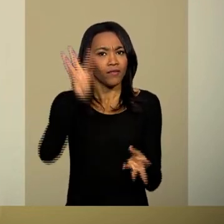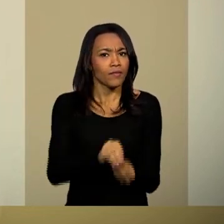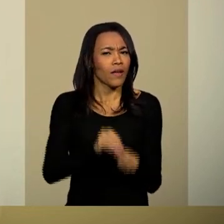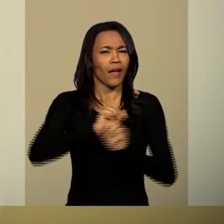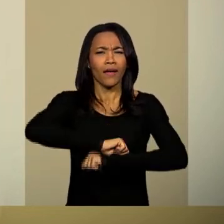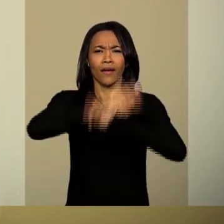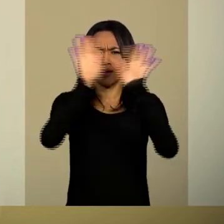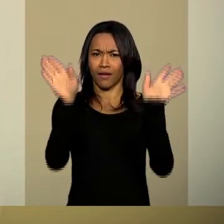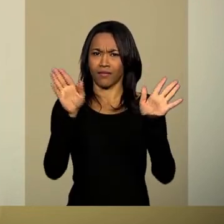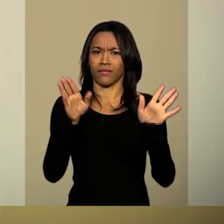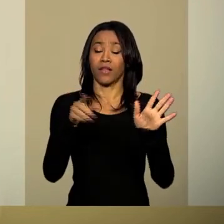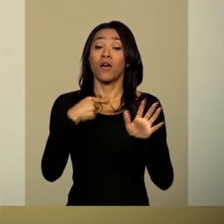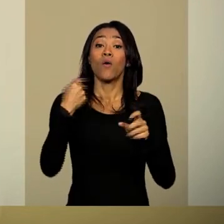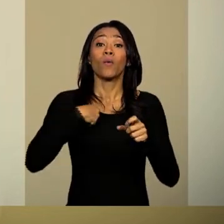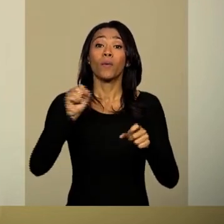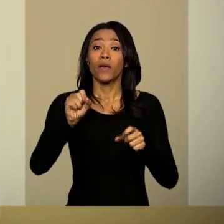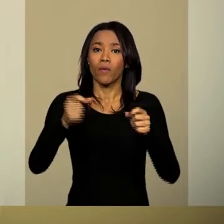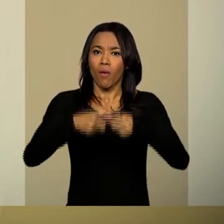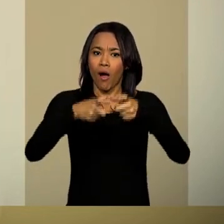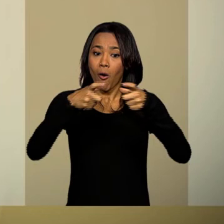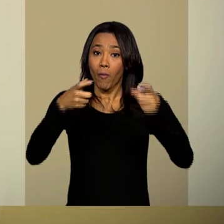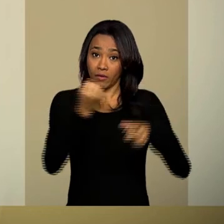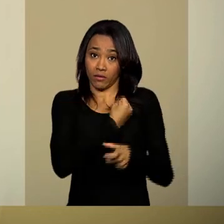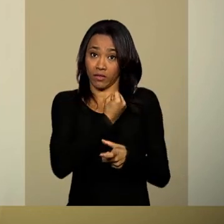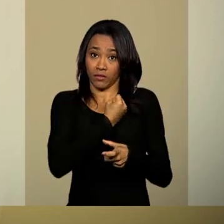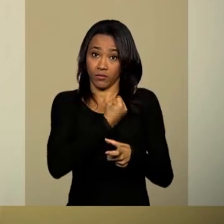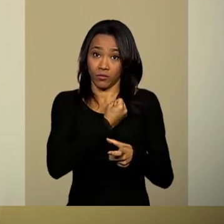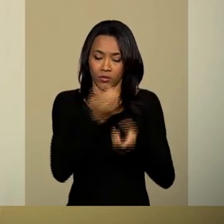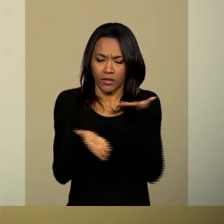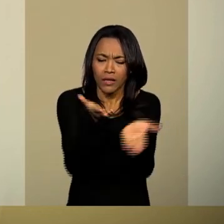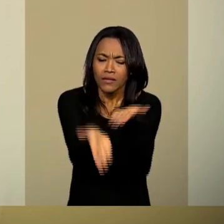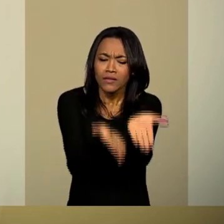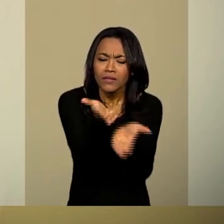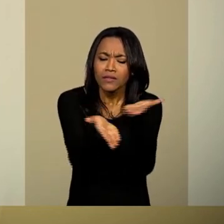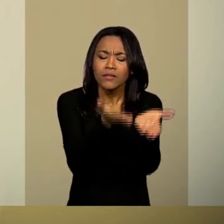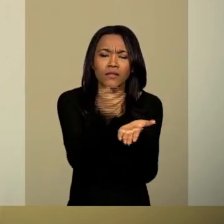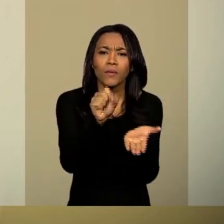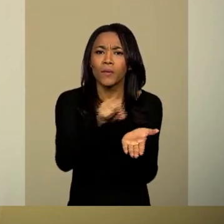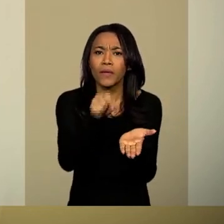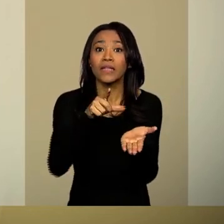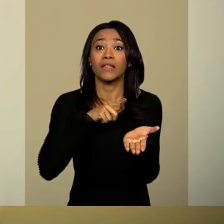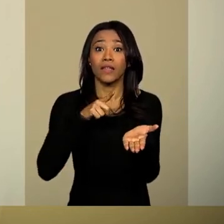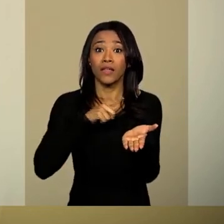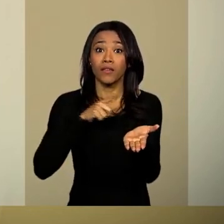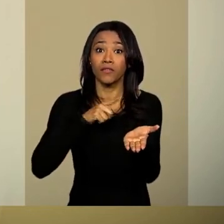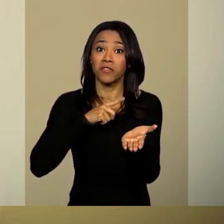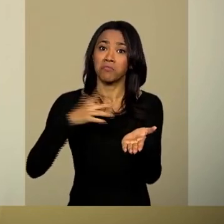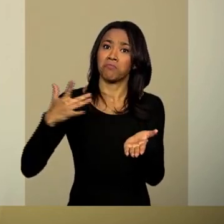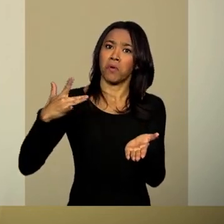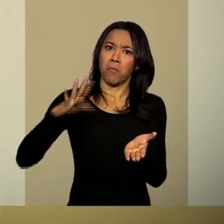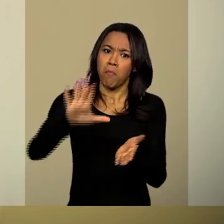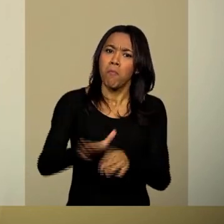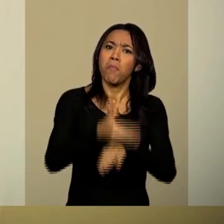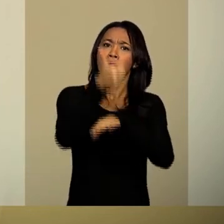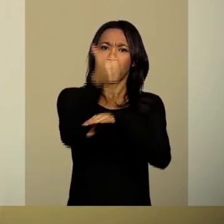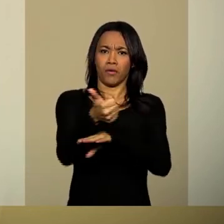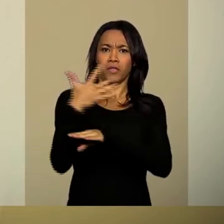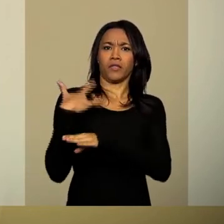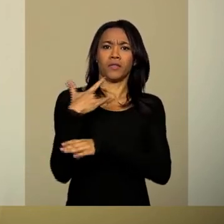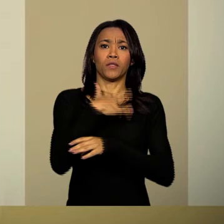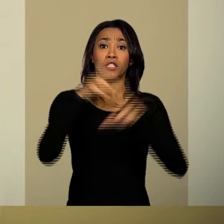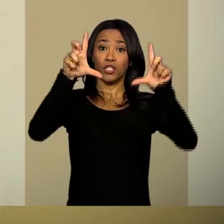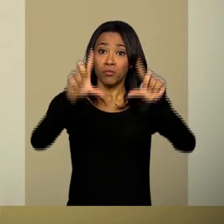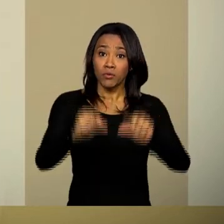é Clara Luciano o aumento desses números na atenção básica trouxe impactos positivos na diminuição da